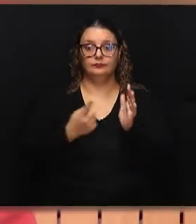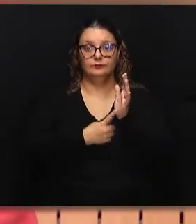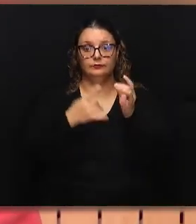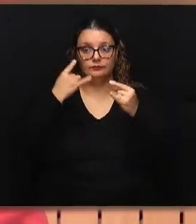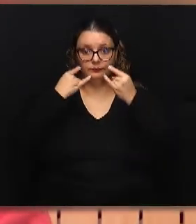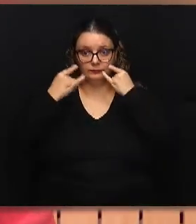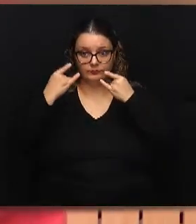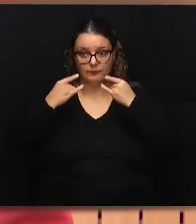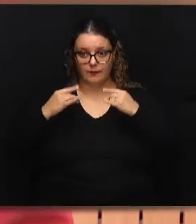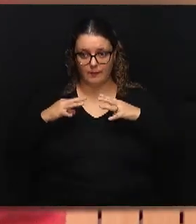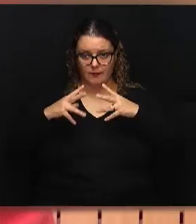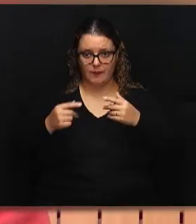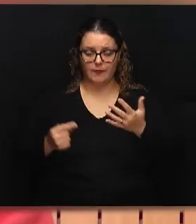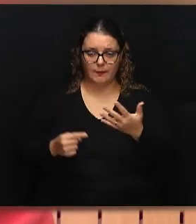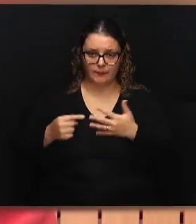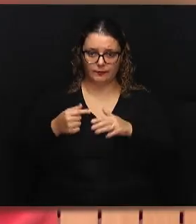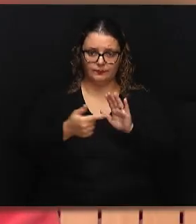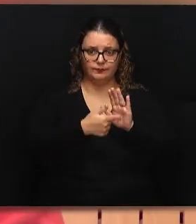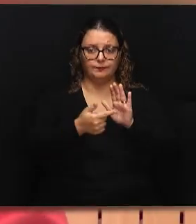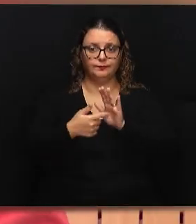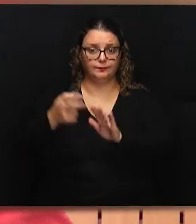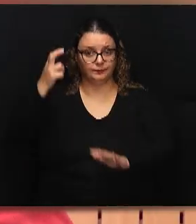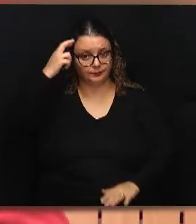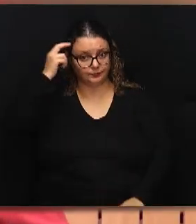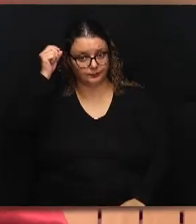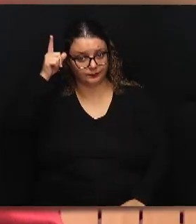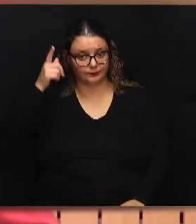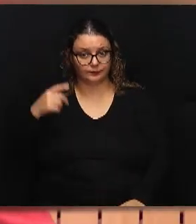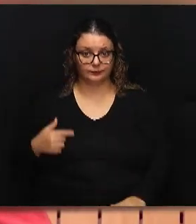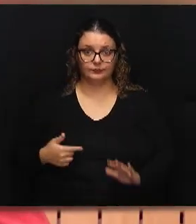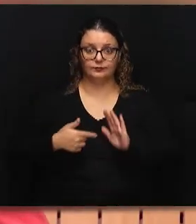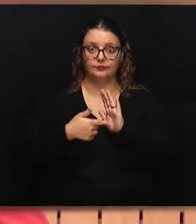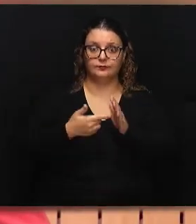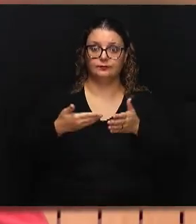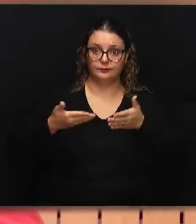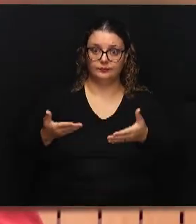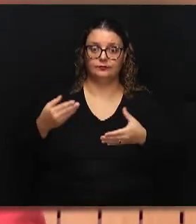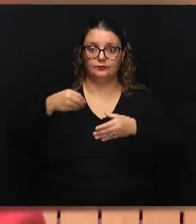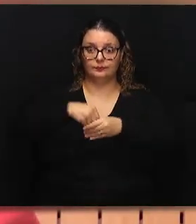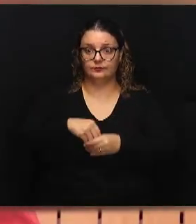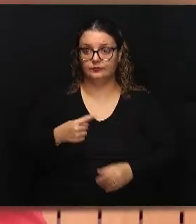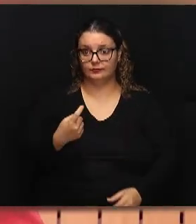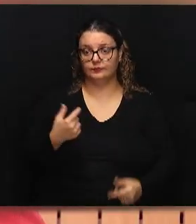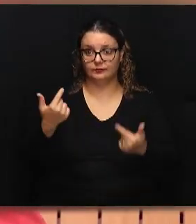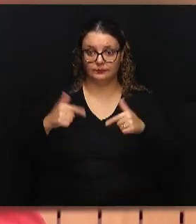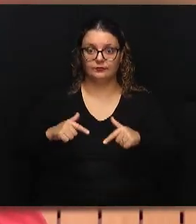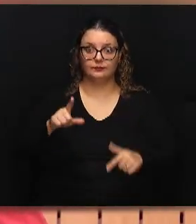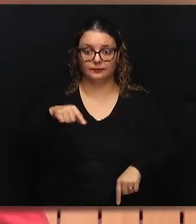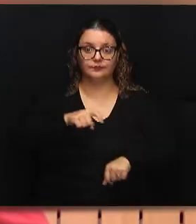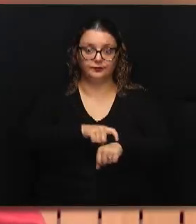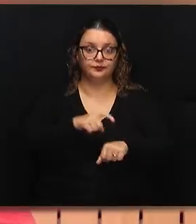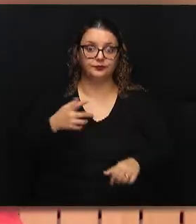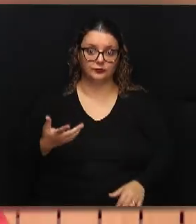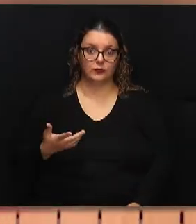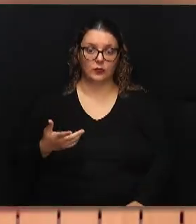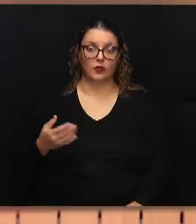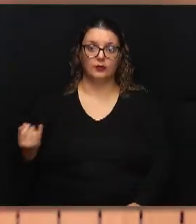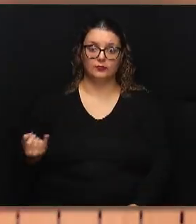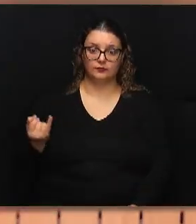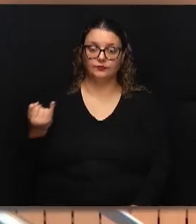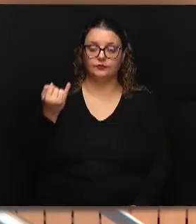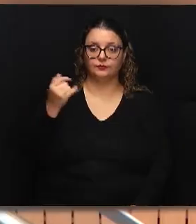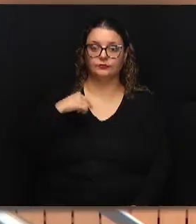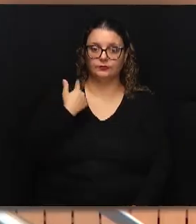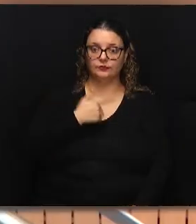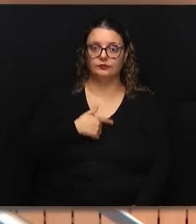todas essas manifestações culturais. Então, é um momento bastante importante aqui para a